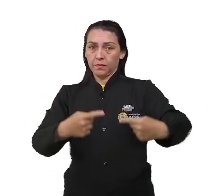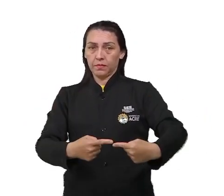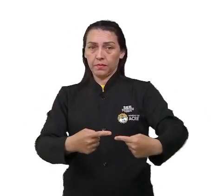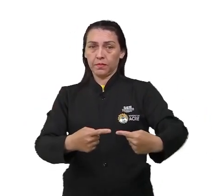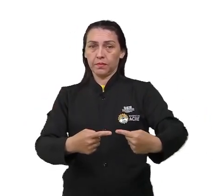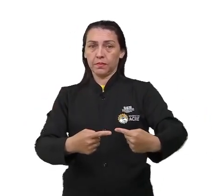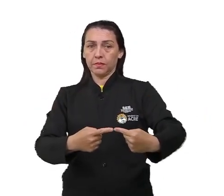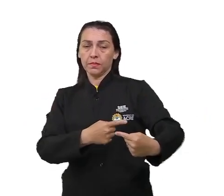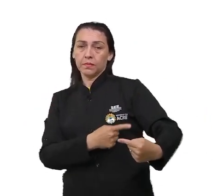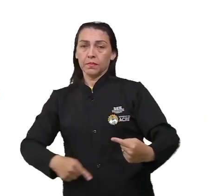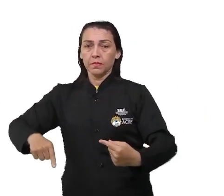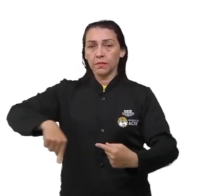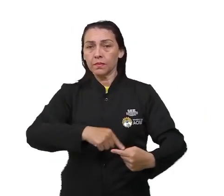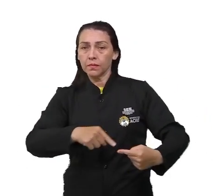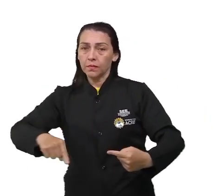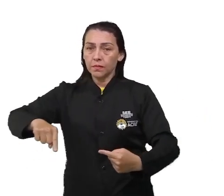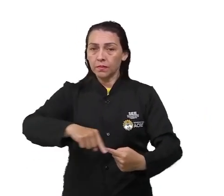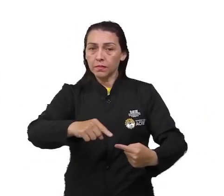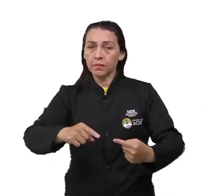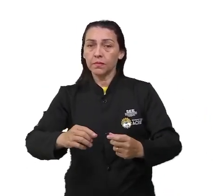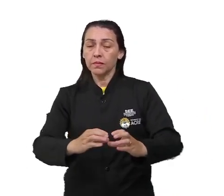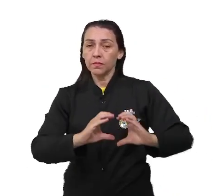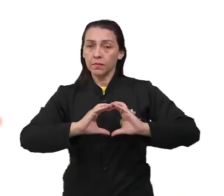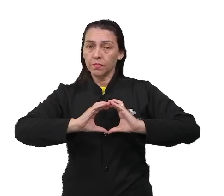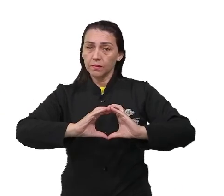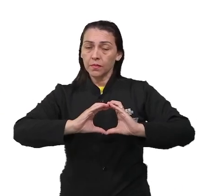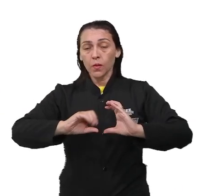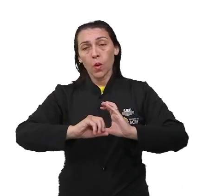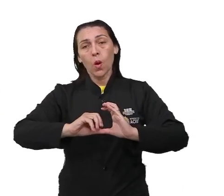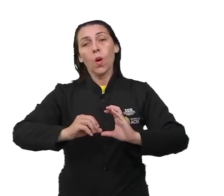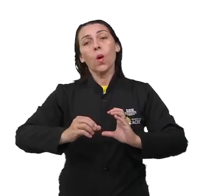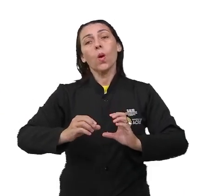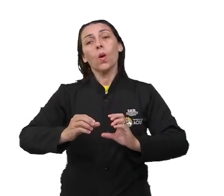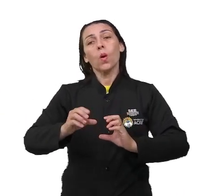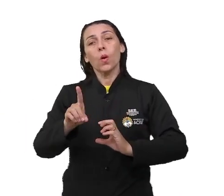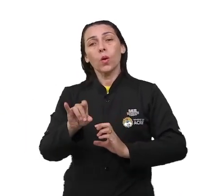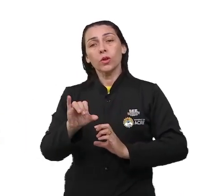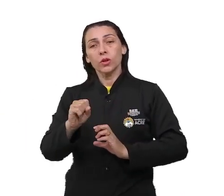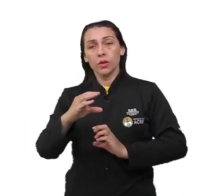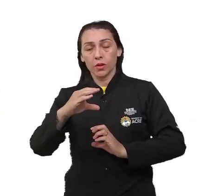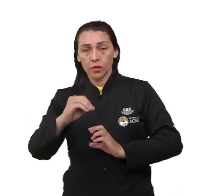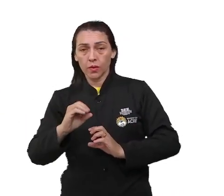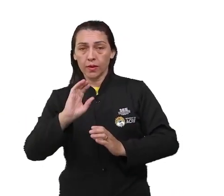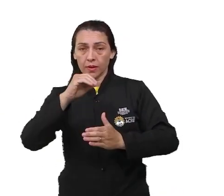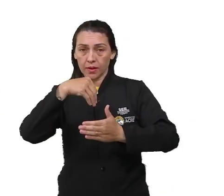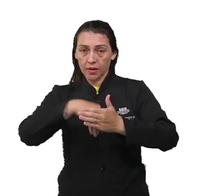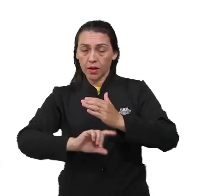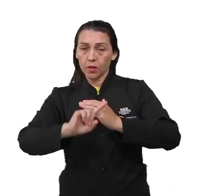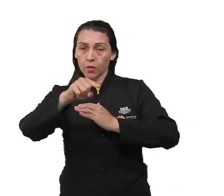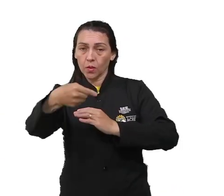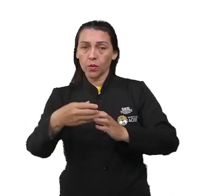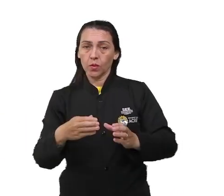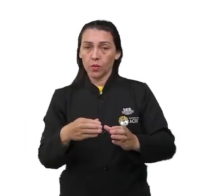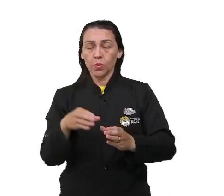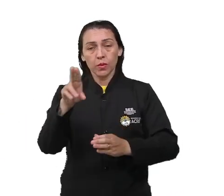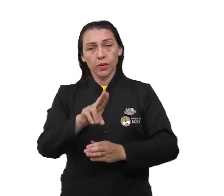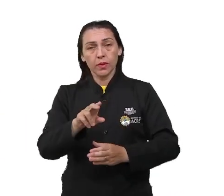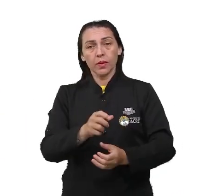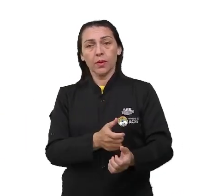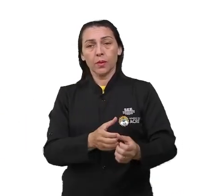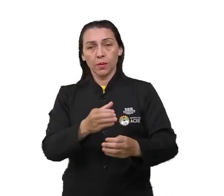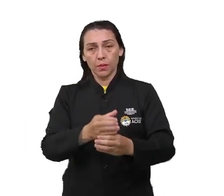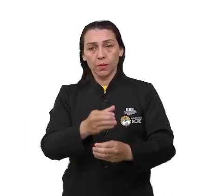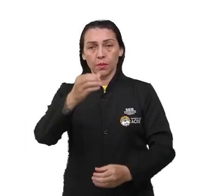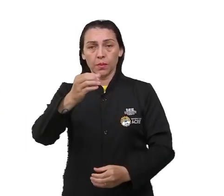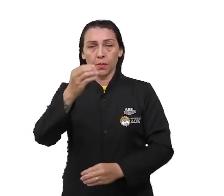outro, manobrando uma bola ou disco para dentro do gol do oponente, utilizando um